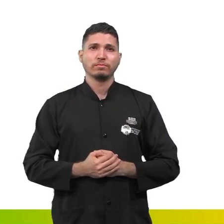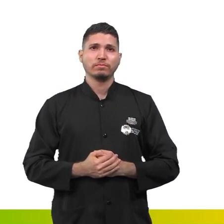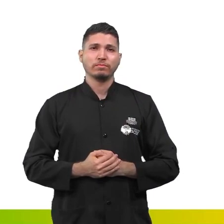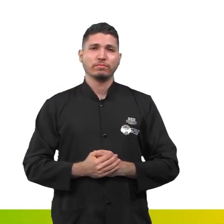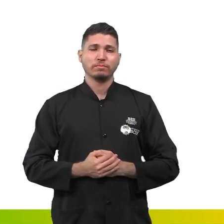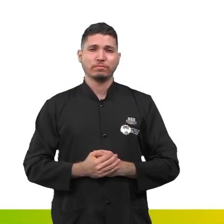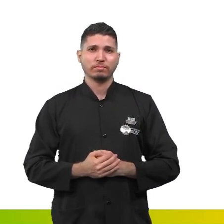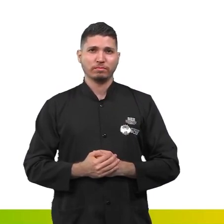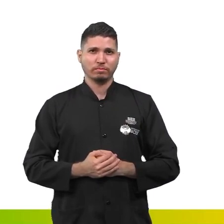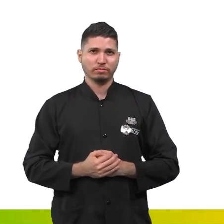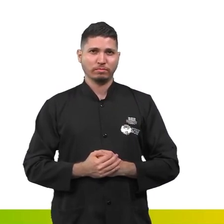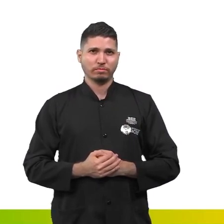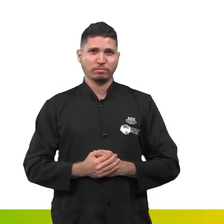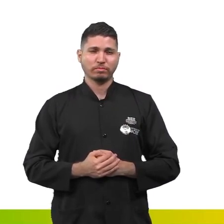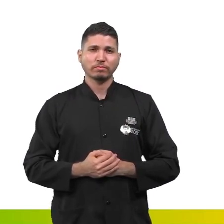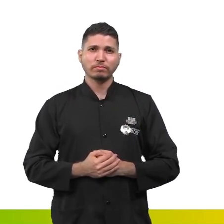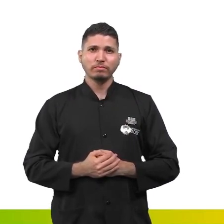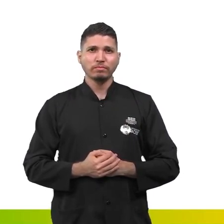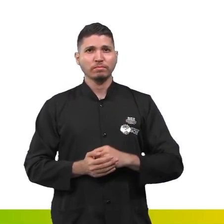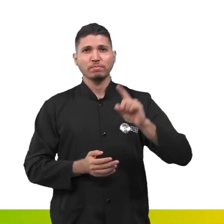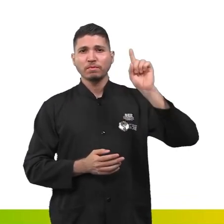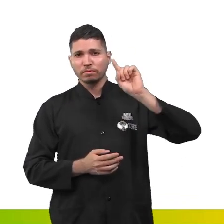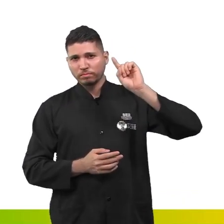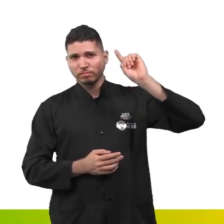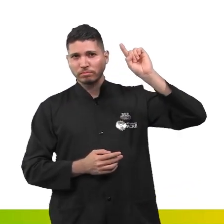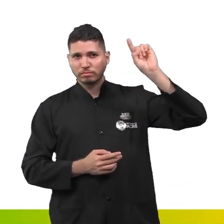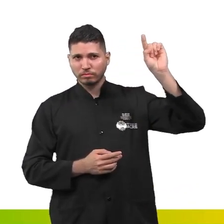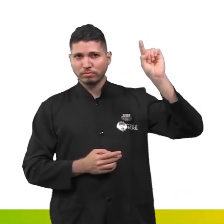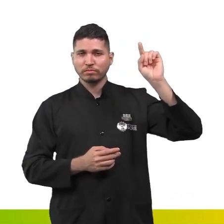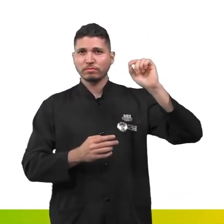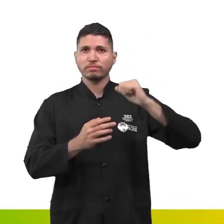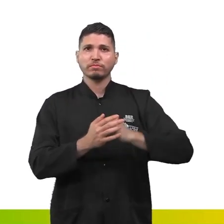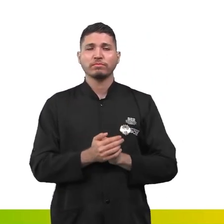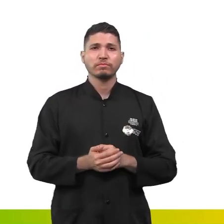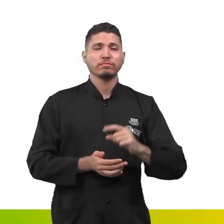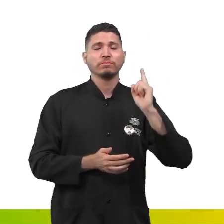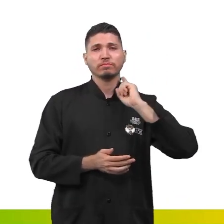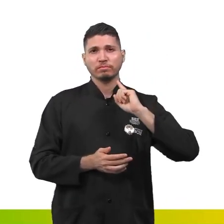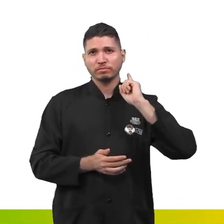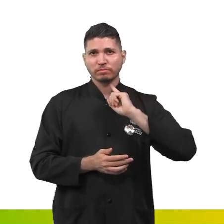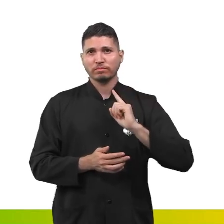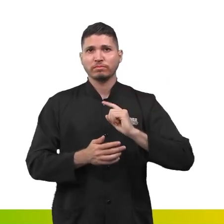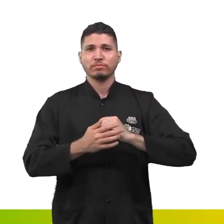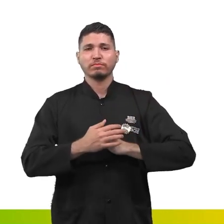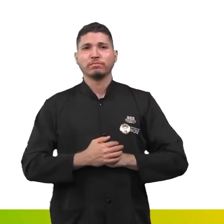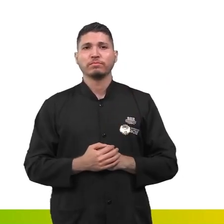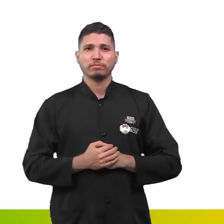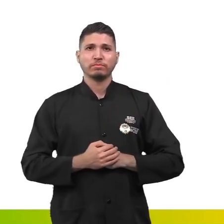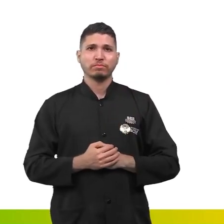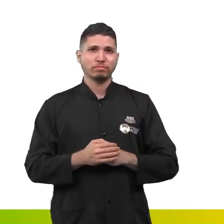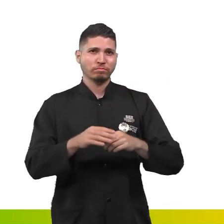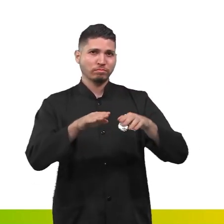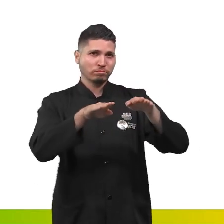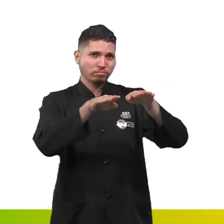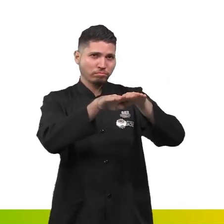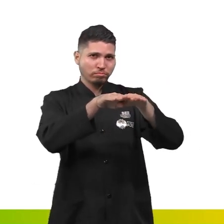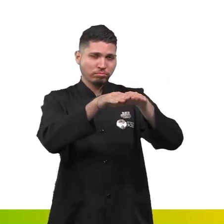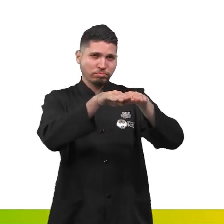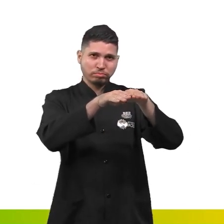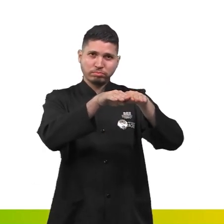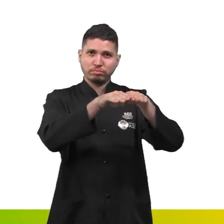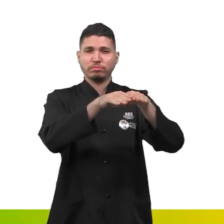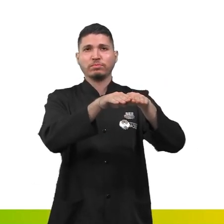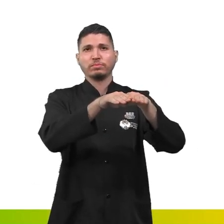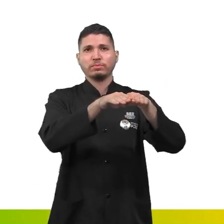é? Que aconteceu ali em Minas Gerais, quando a barragem do Fundão,